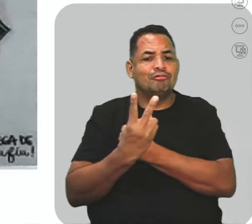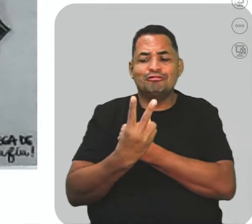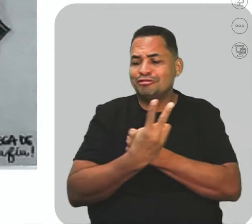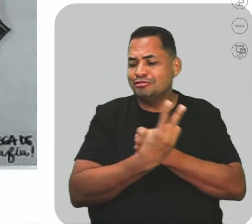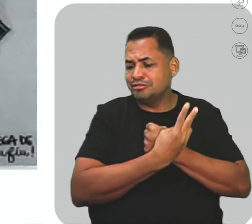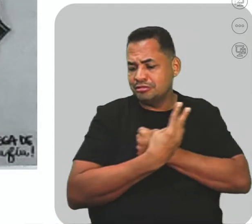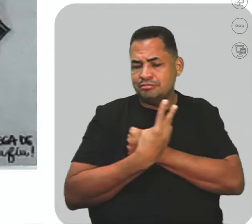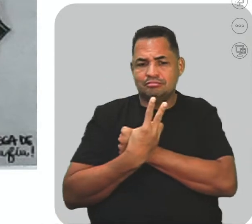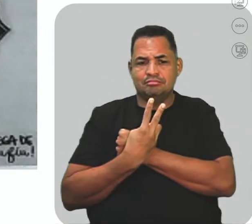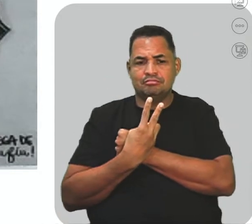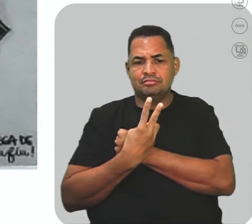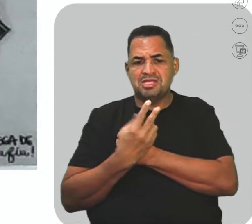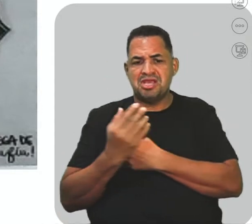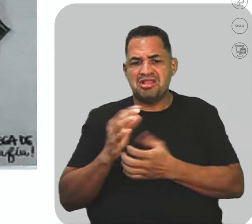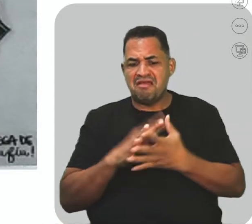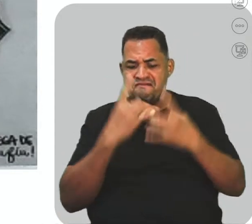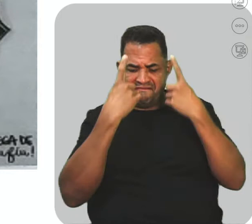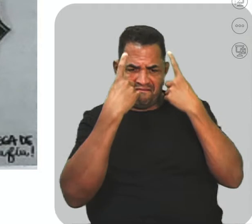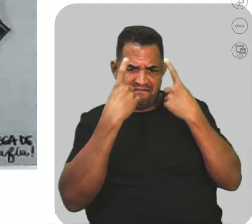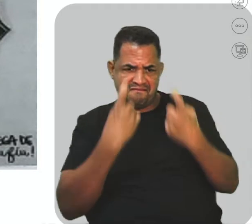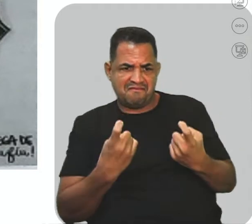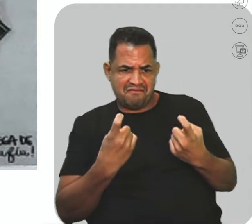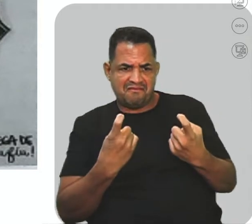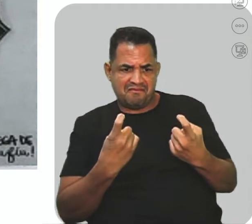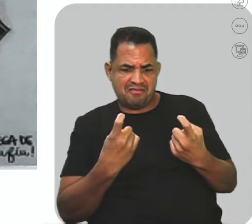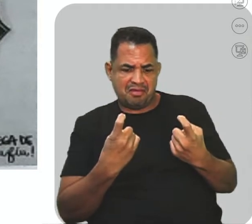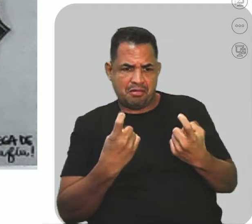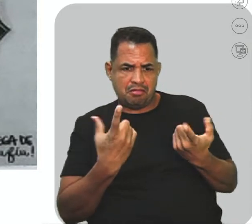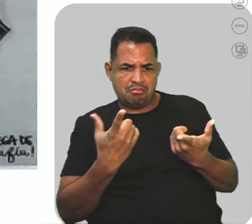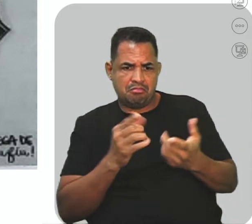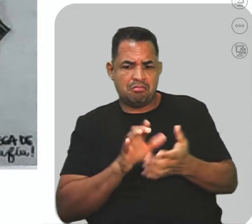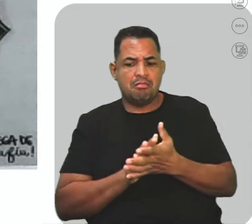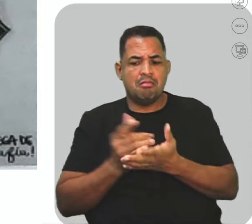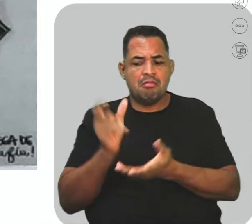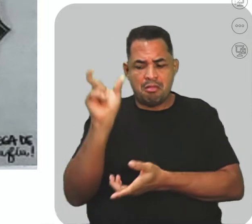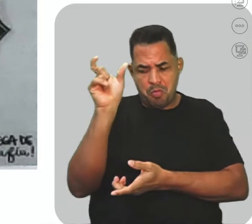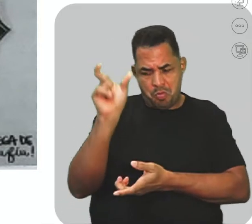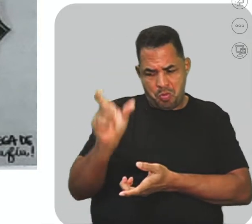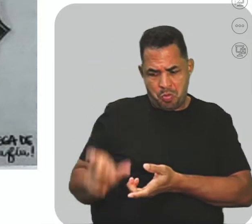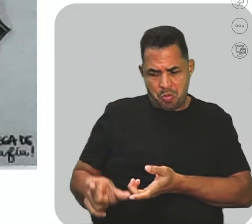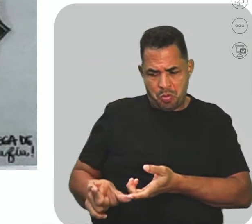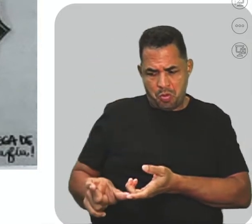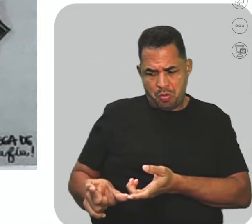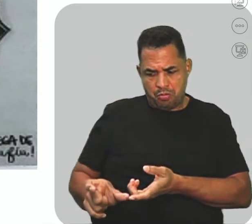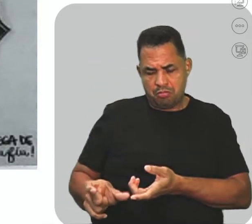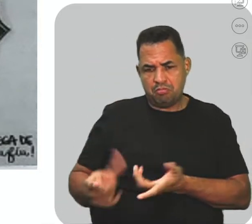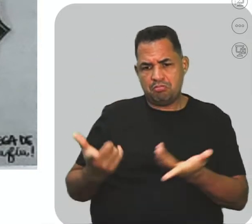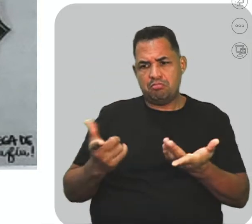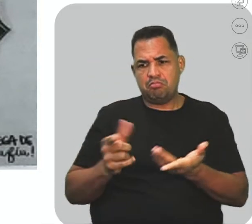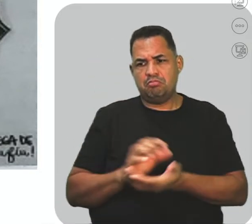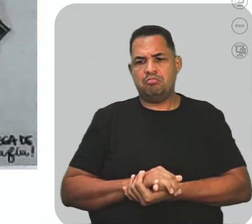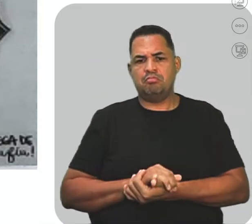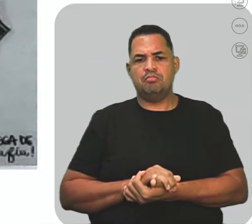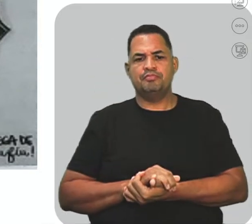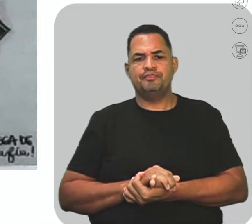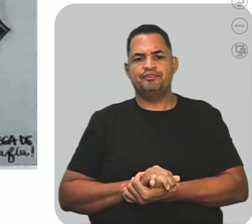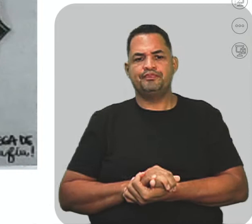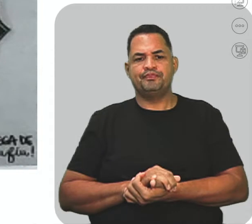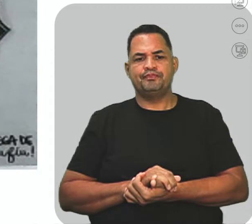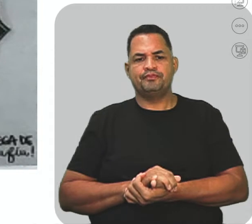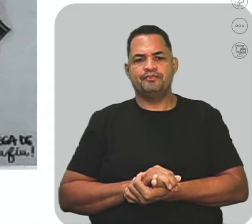protegerem-se da agressão verbal dos assediadores. Olha